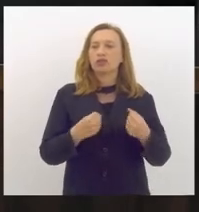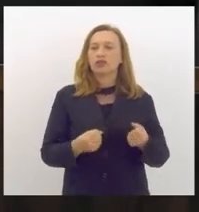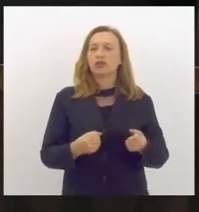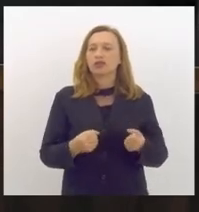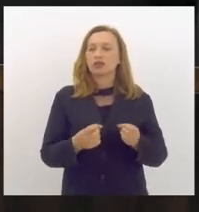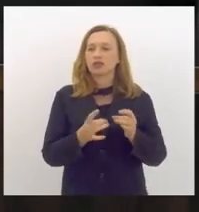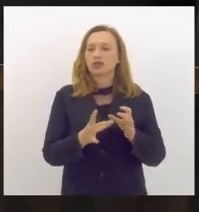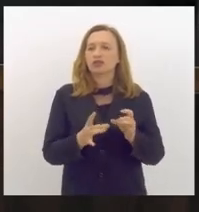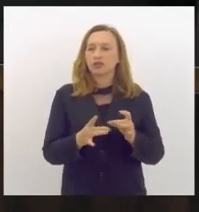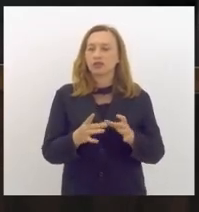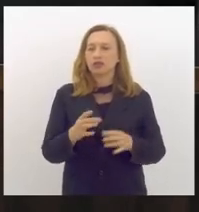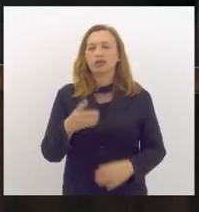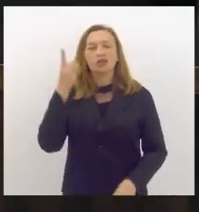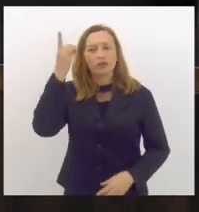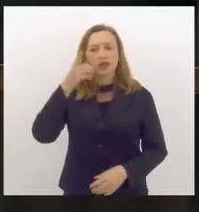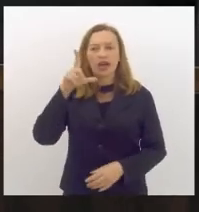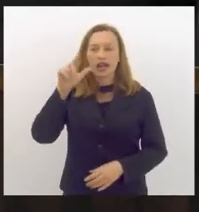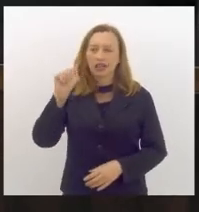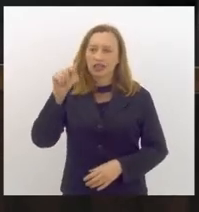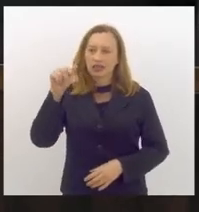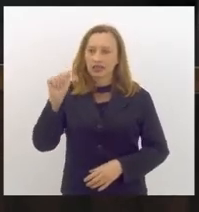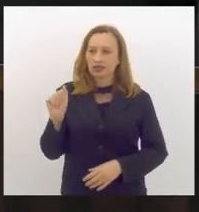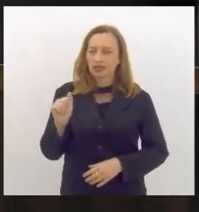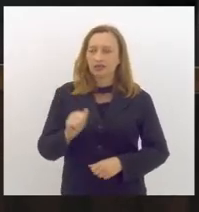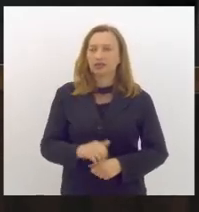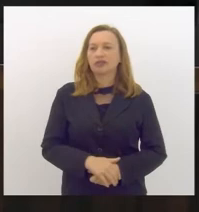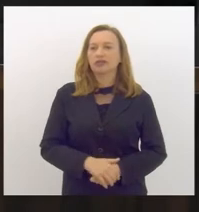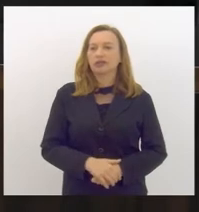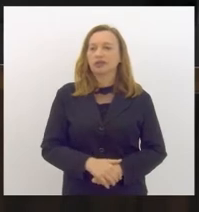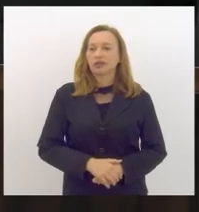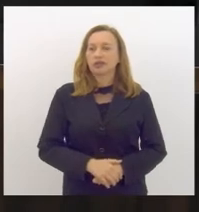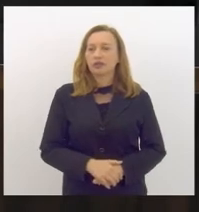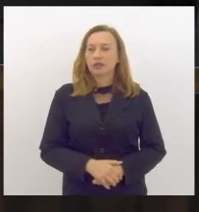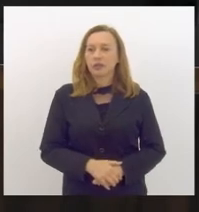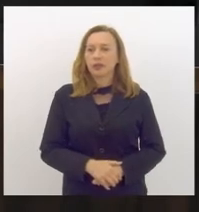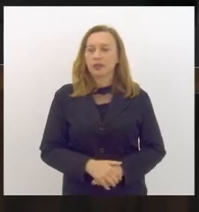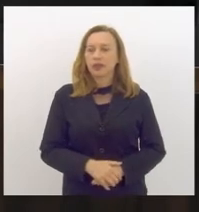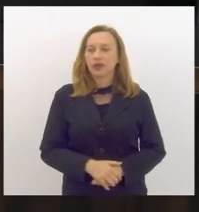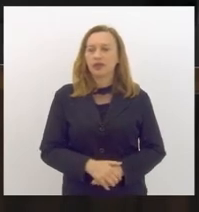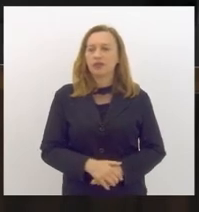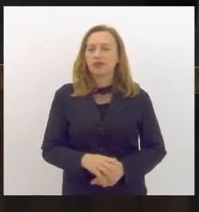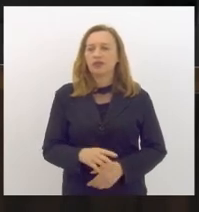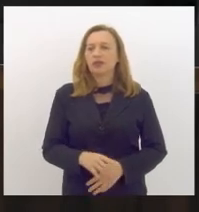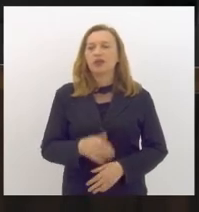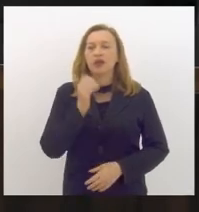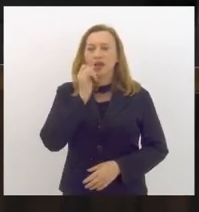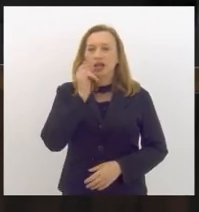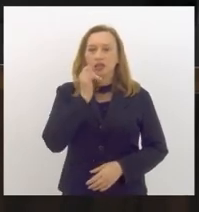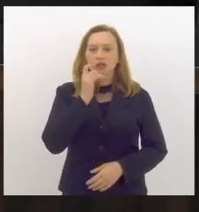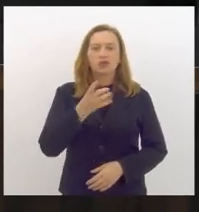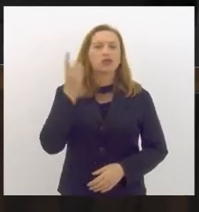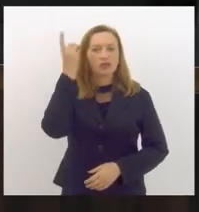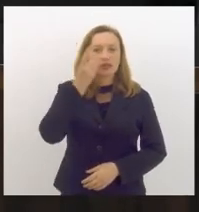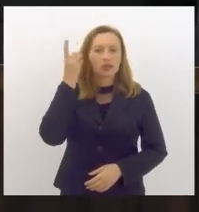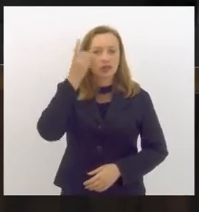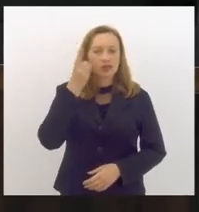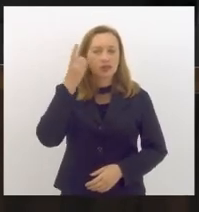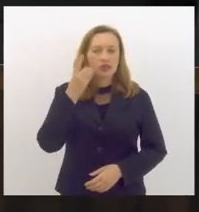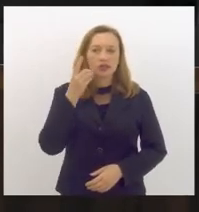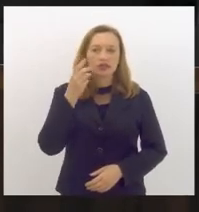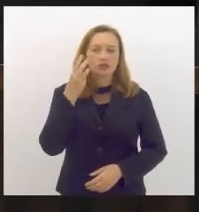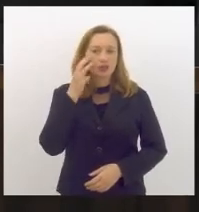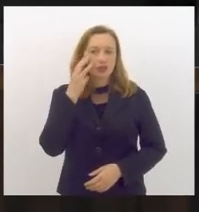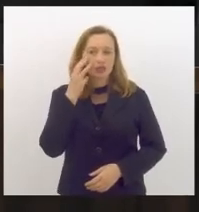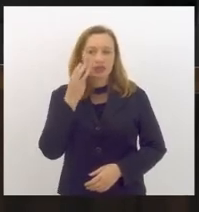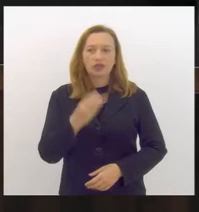Deputada Alana Passos. Deputada Alana Passos. A presidência designa relator, deputado Valdeque